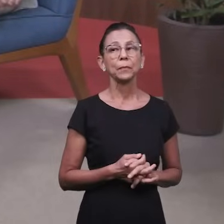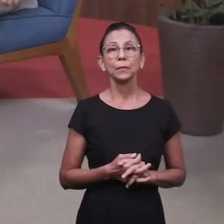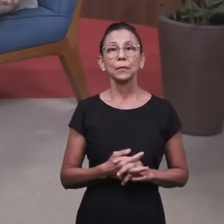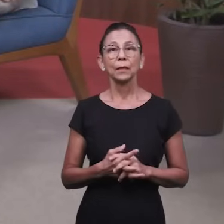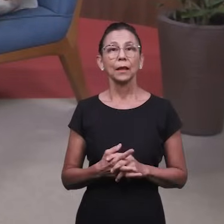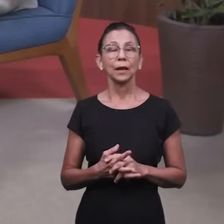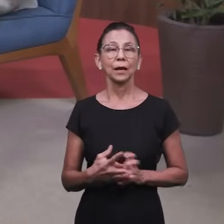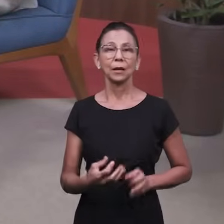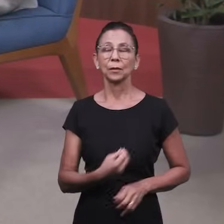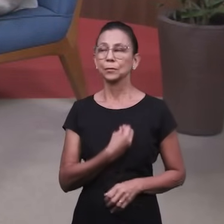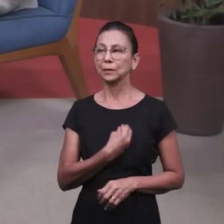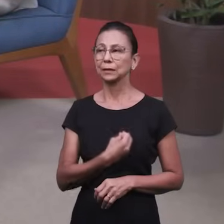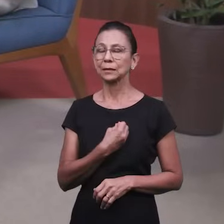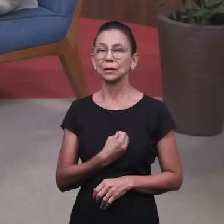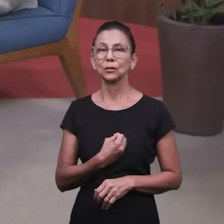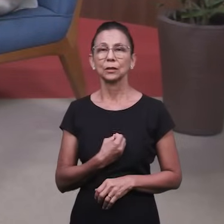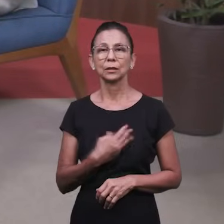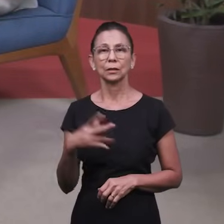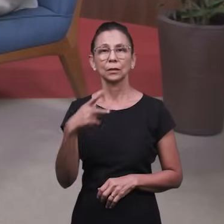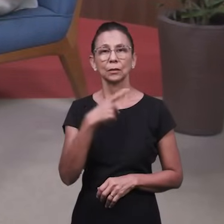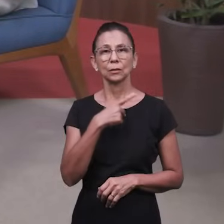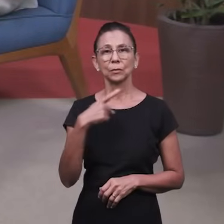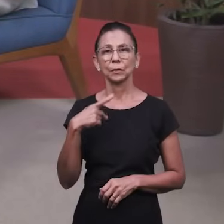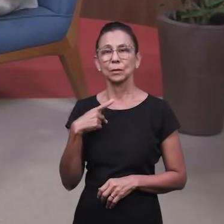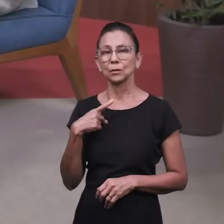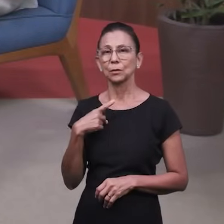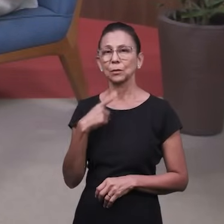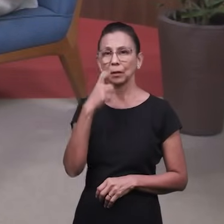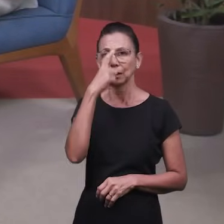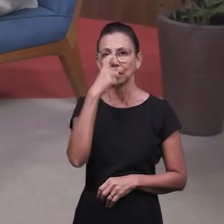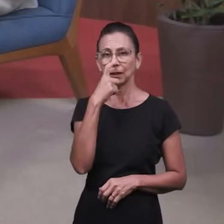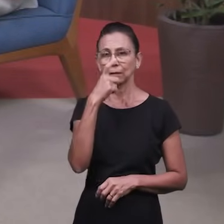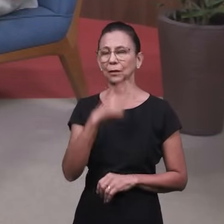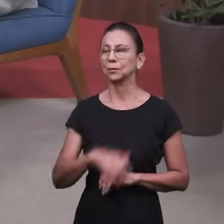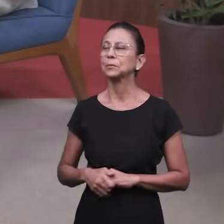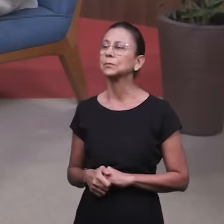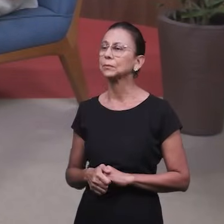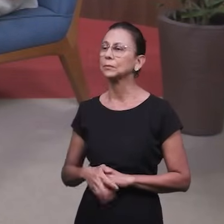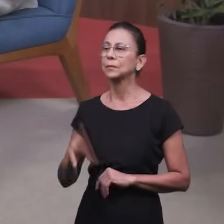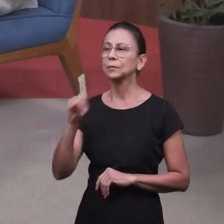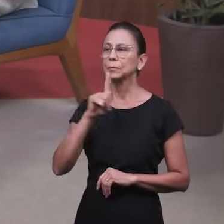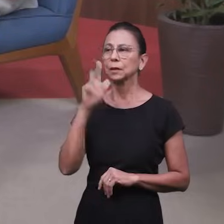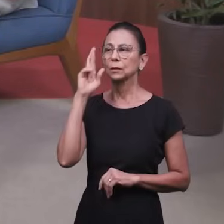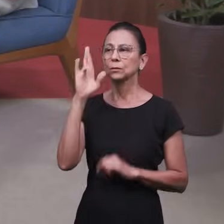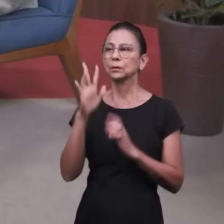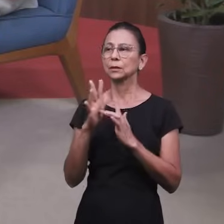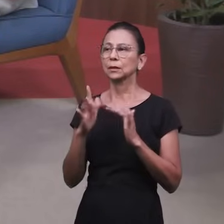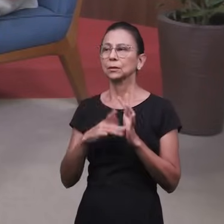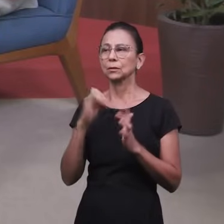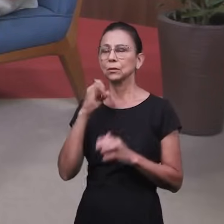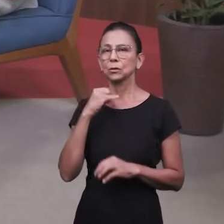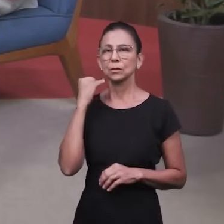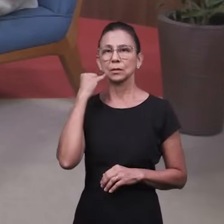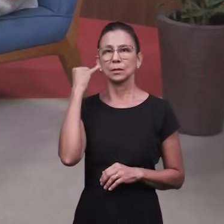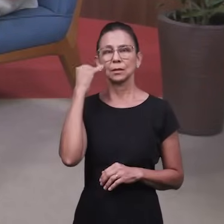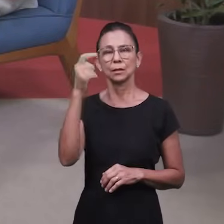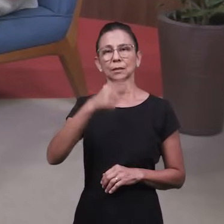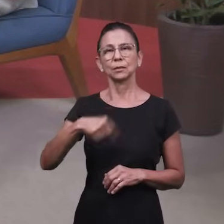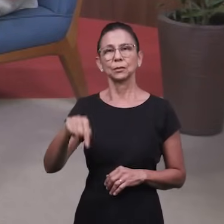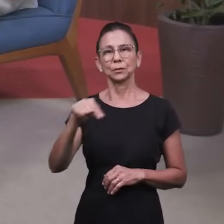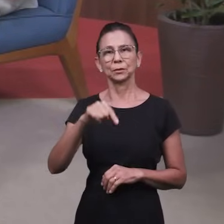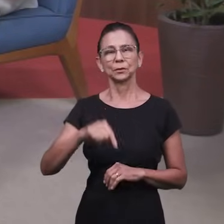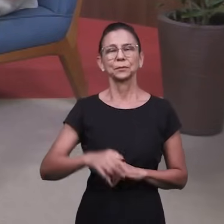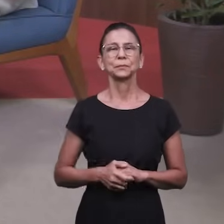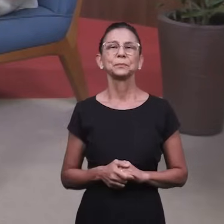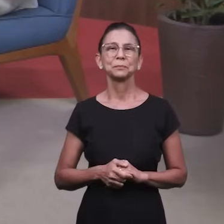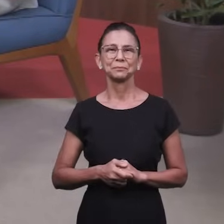aqui o pastor Daniel Moreira. Estamos juntos aqui para tratar do assunto. Daniel, a paz do Senhor. Pai do Senhor, Josias. Pai do Senhor a todos os